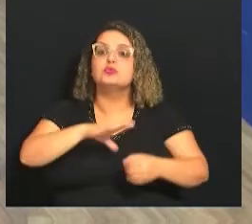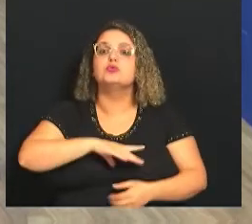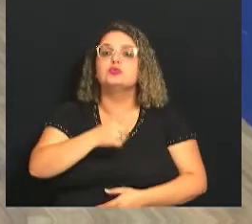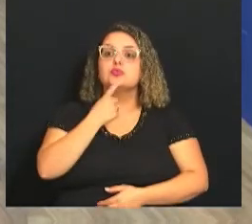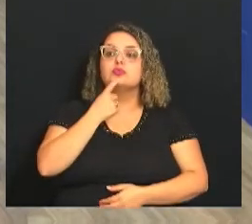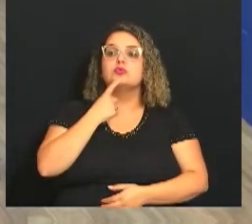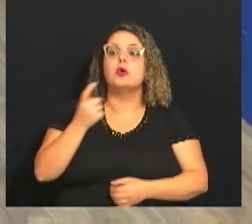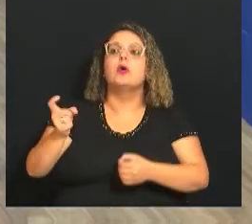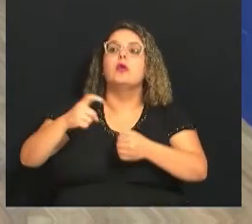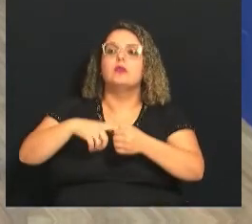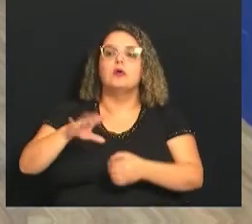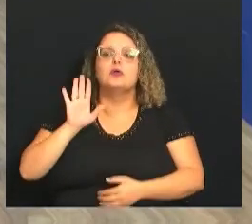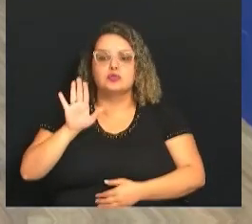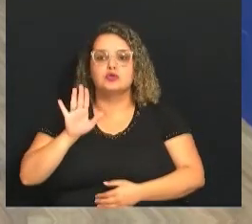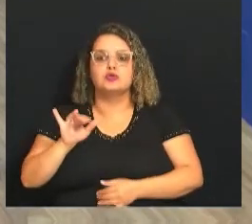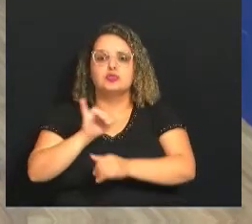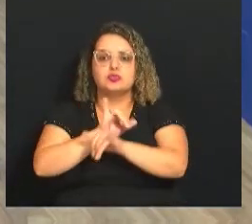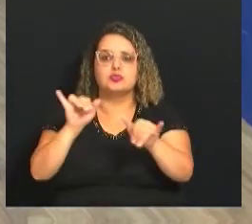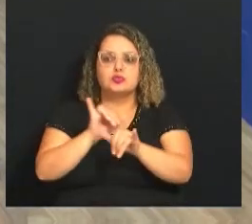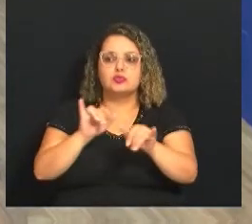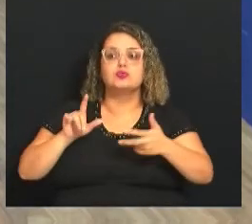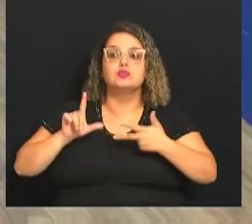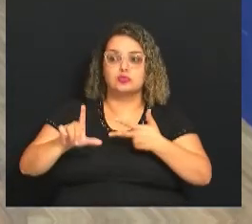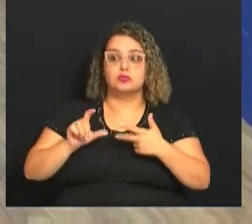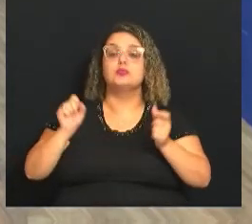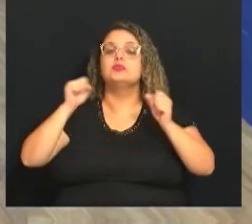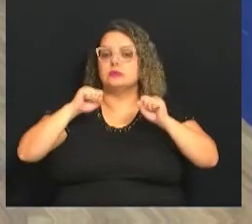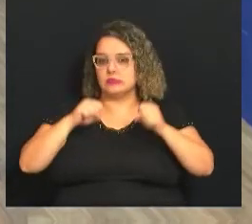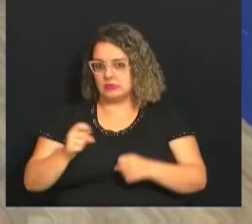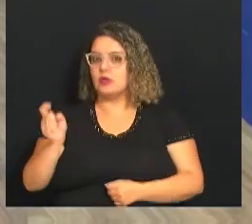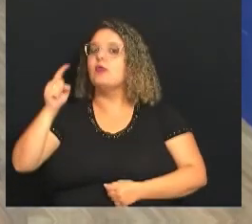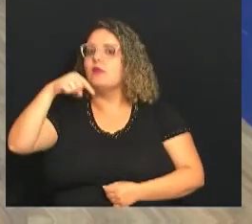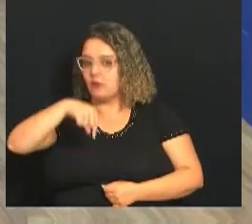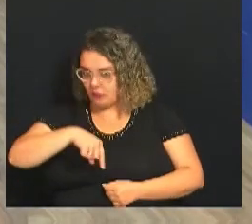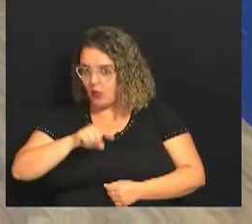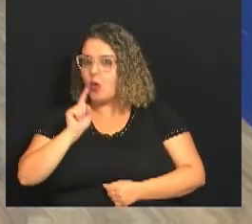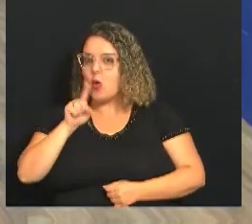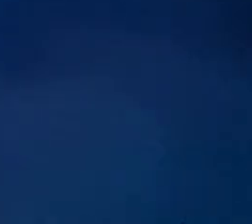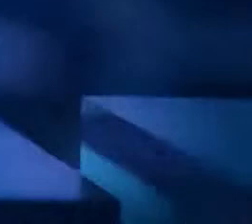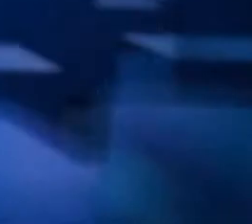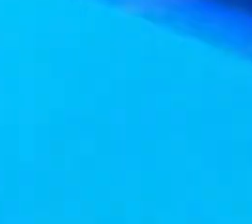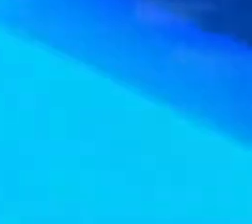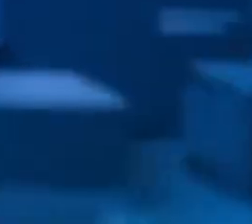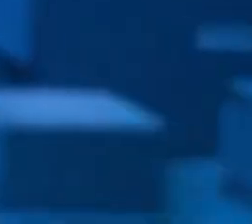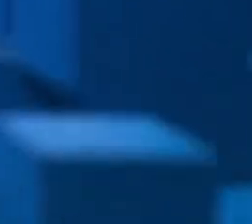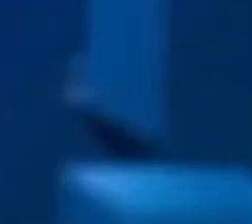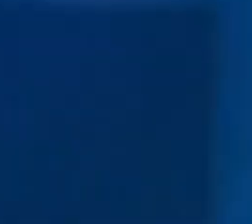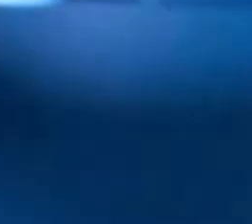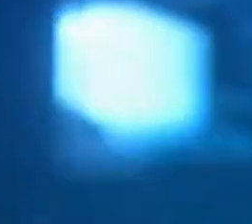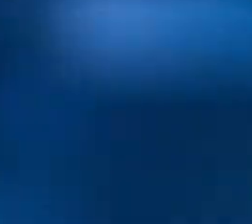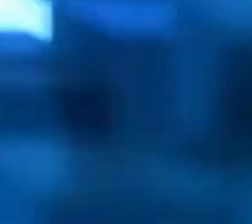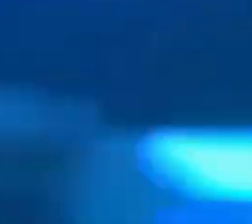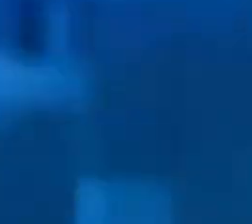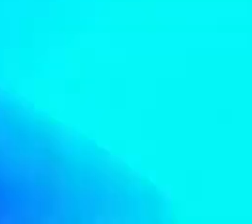Volta daqui a pouco com as notícias do Legislativo? Volto sim, a gente tem muita notícia.